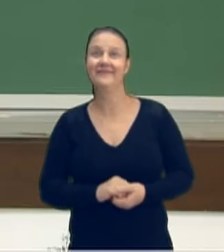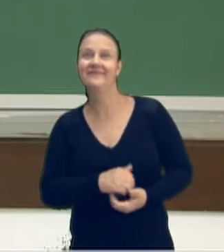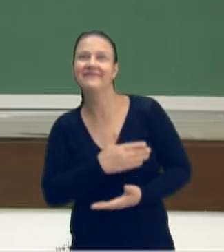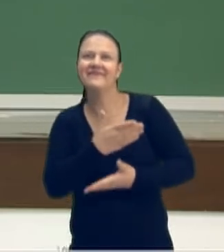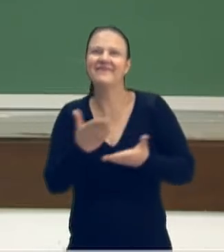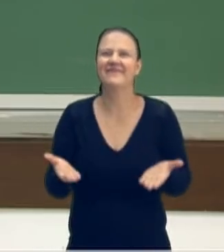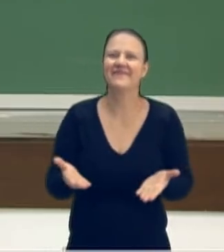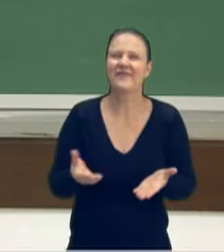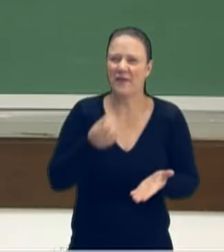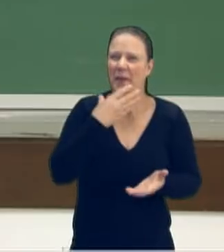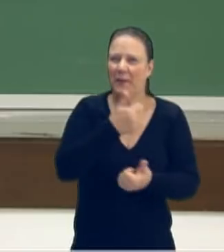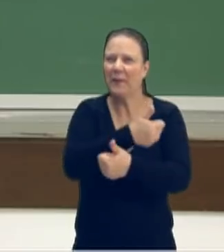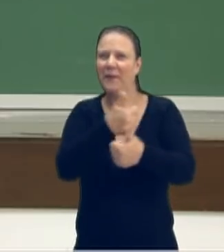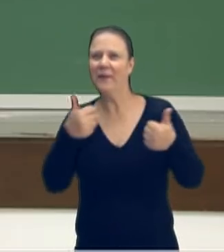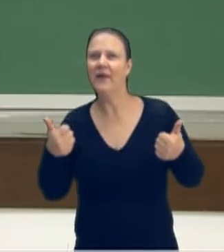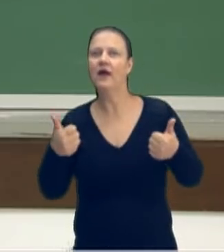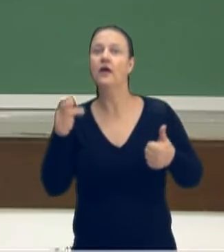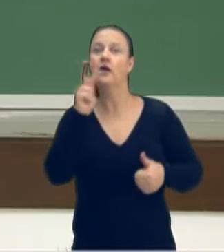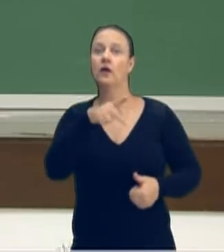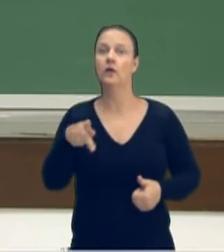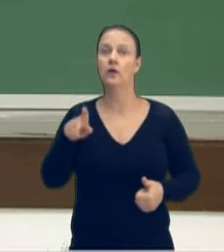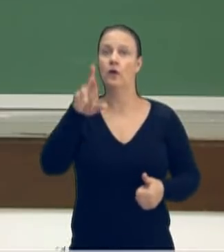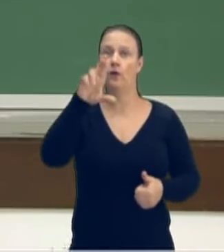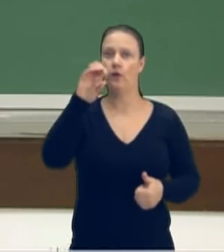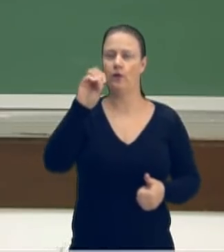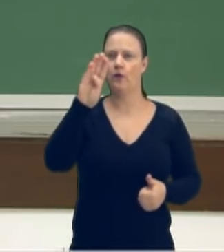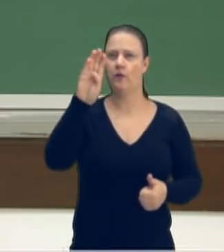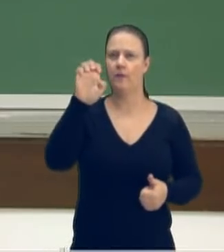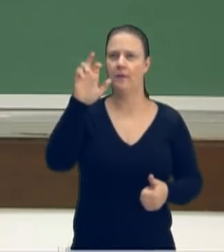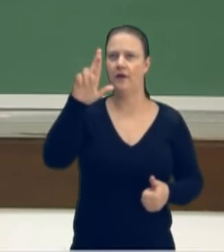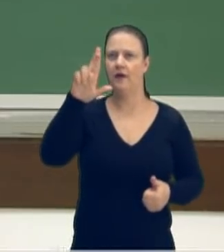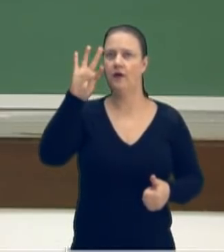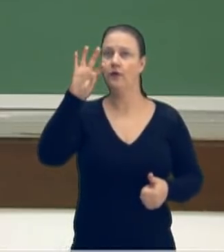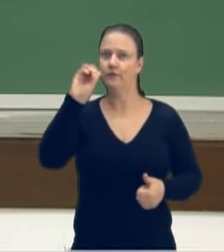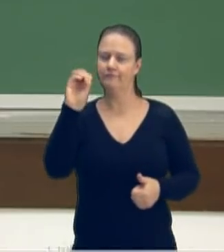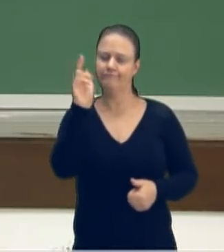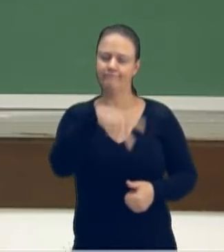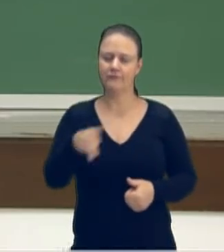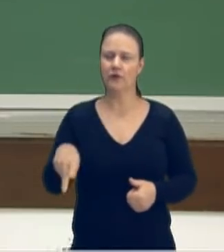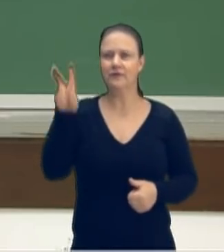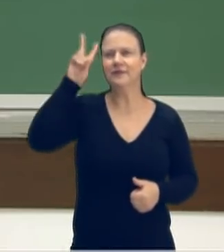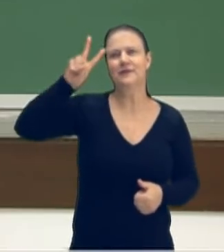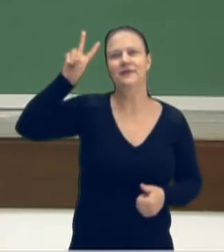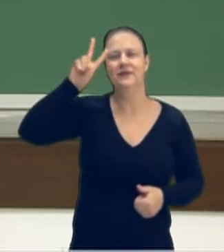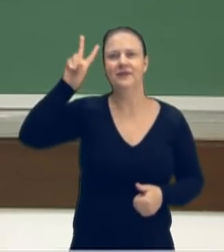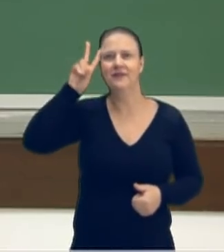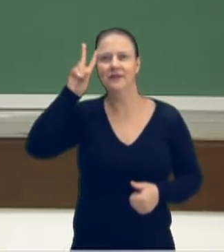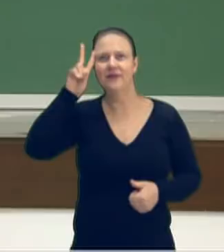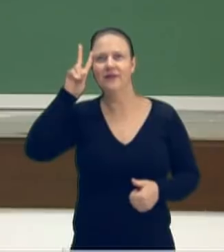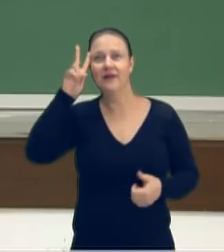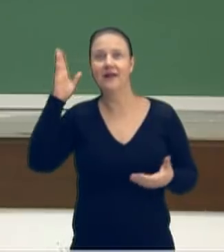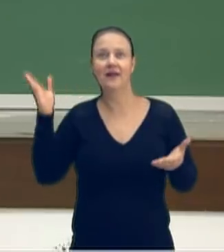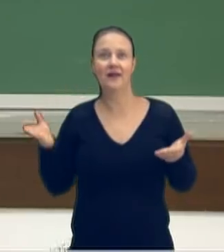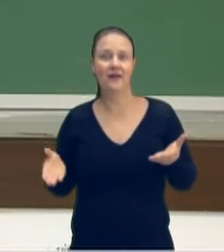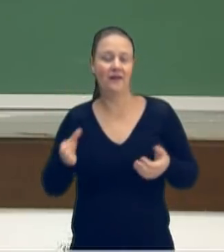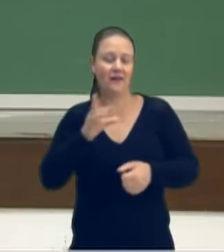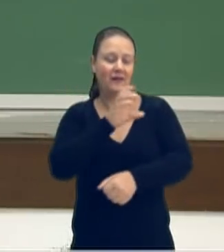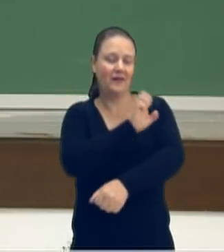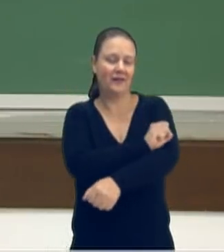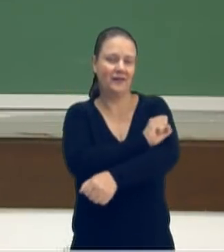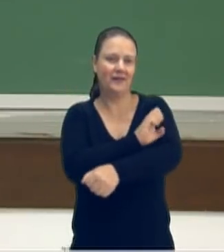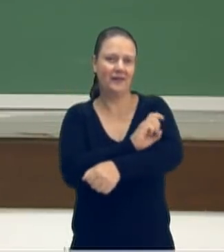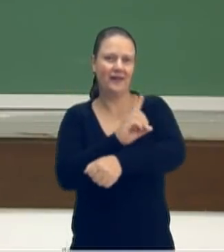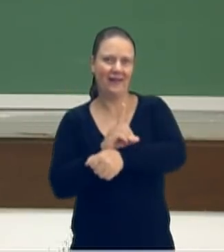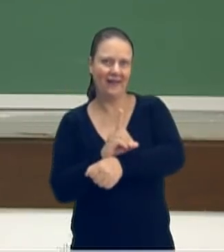Fala galera, tudo bem? Sou o professor Roberto Falcione, professor de História, e em nome da Secretaria da Educação do Estado do